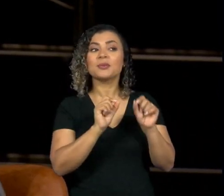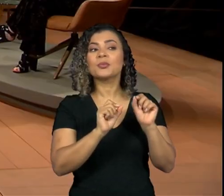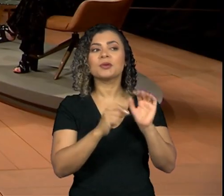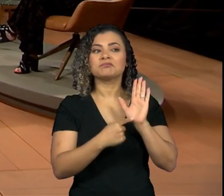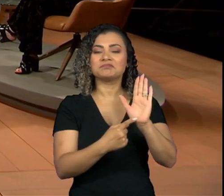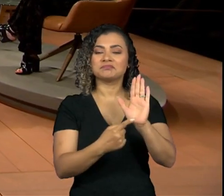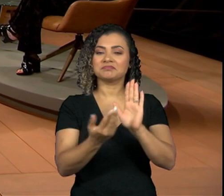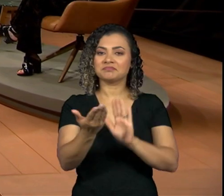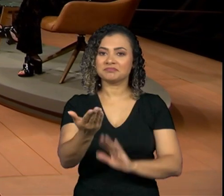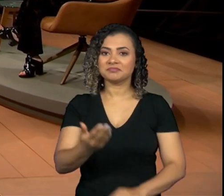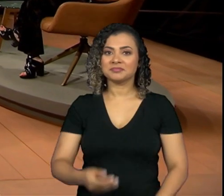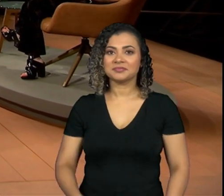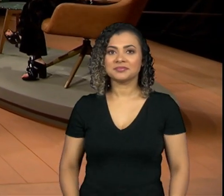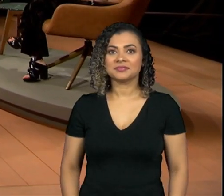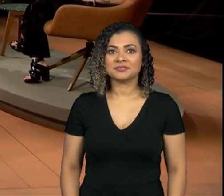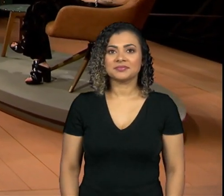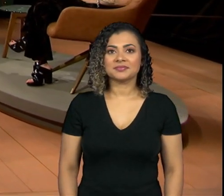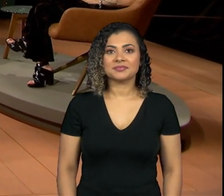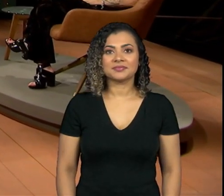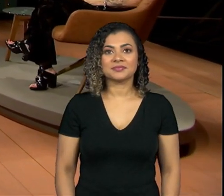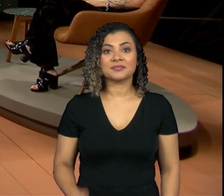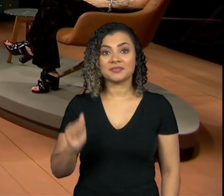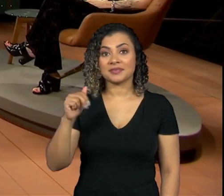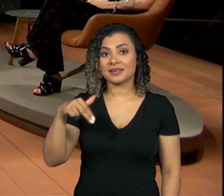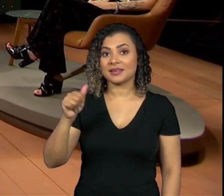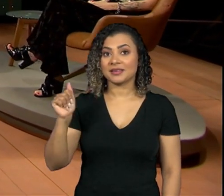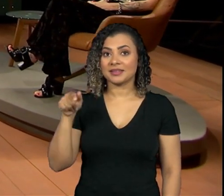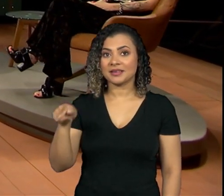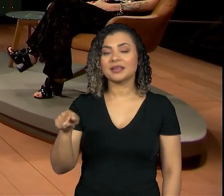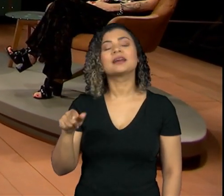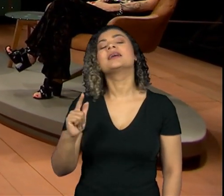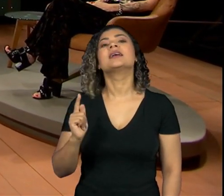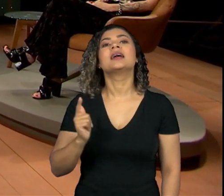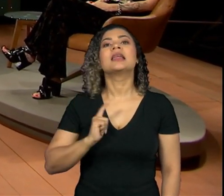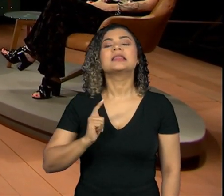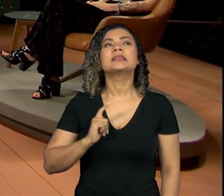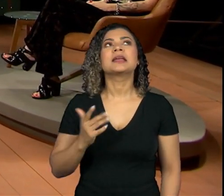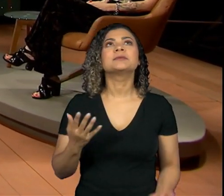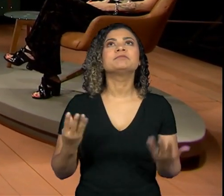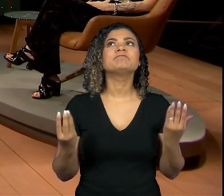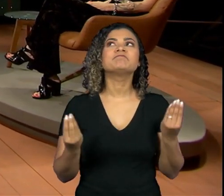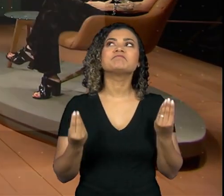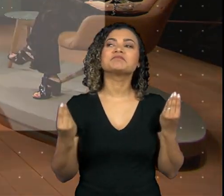é. A Ana Canhas tem, assim,